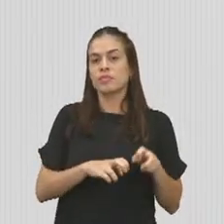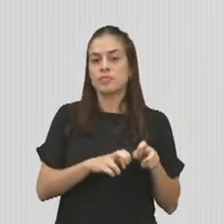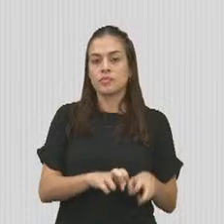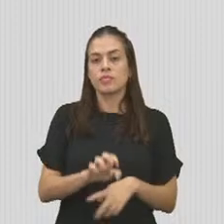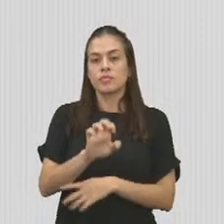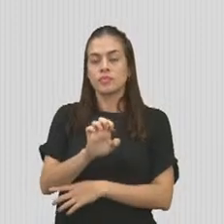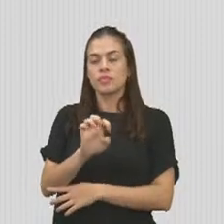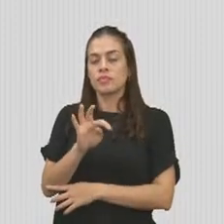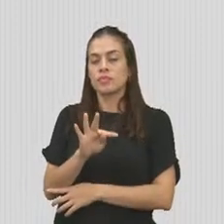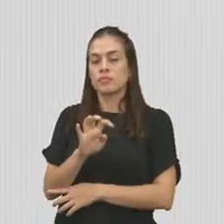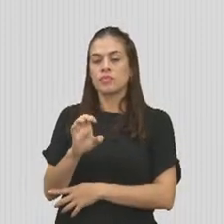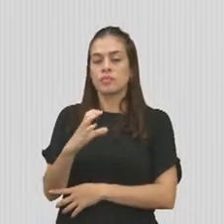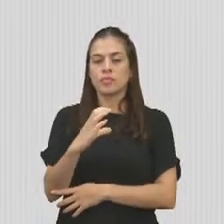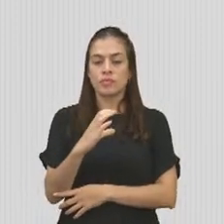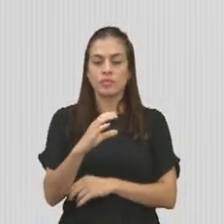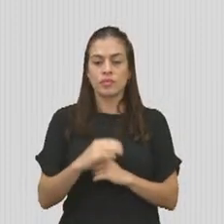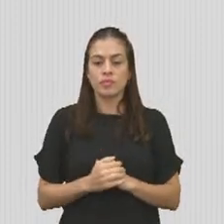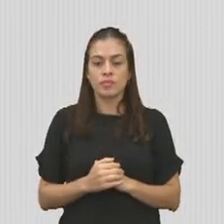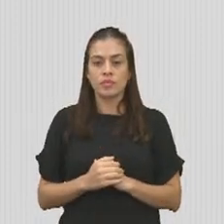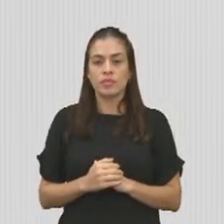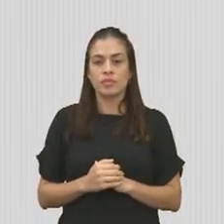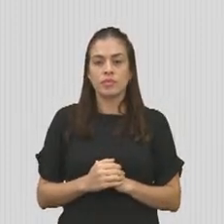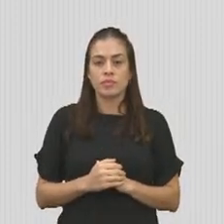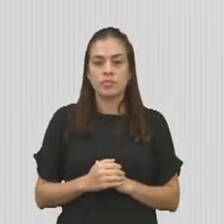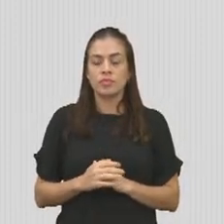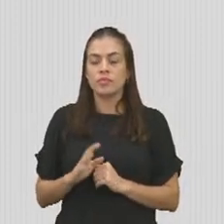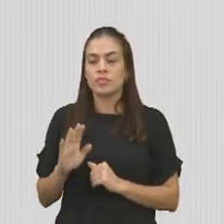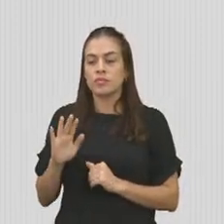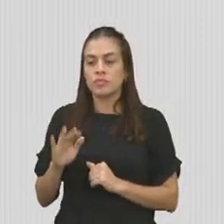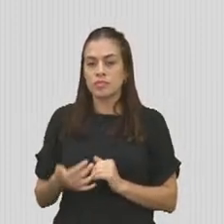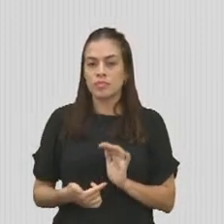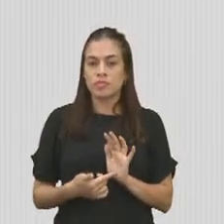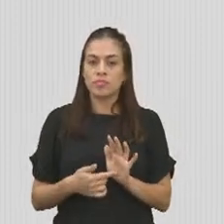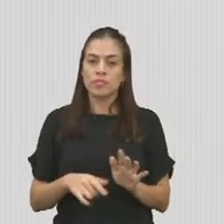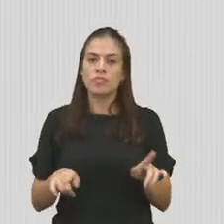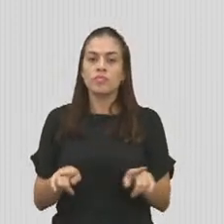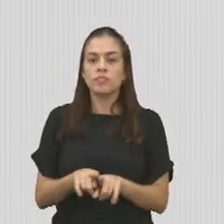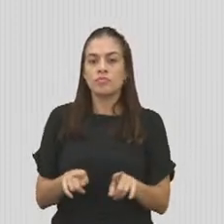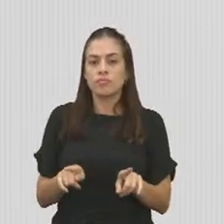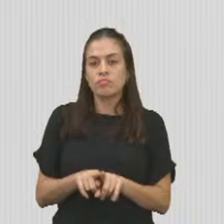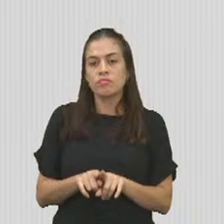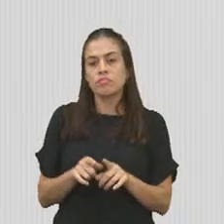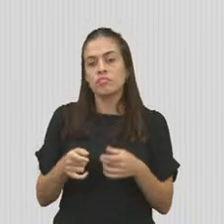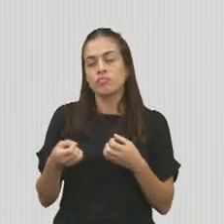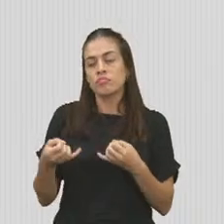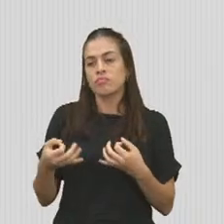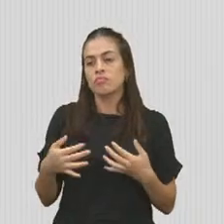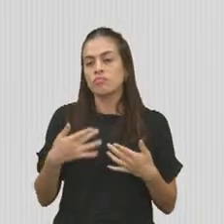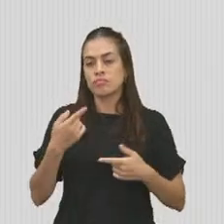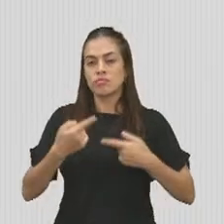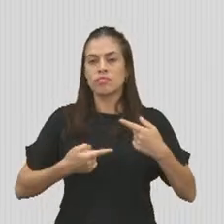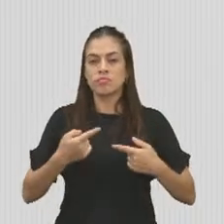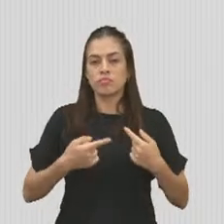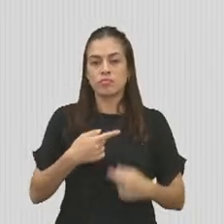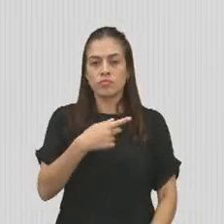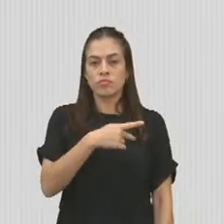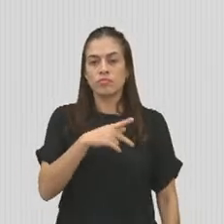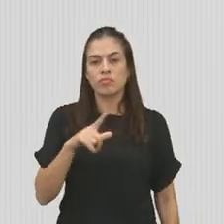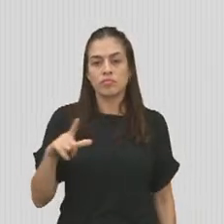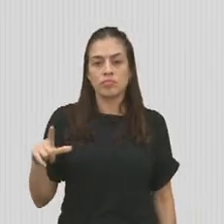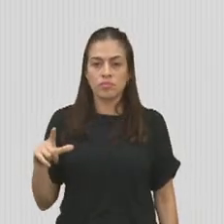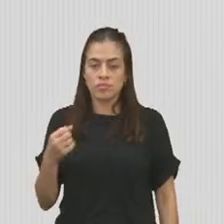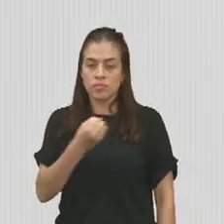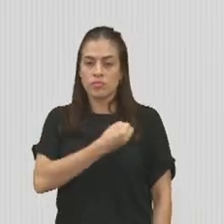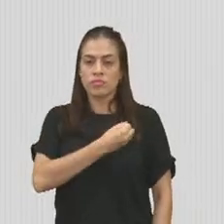sobre a situação da ETEC no momento do expediente, também algumas considerações quando a gente foi discutir o PLL 9 de